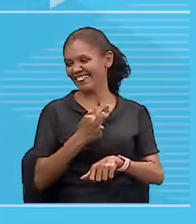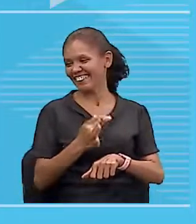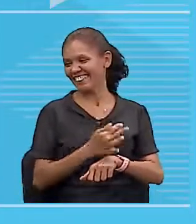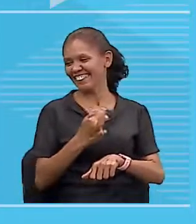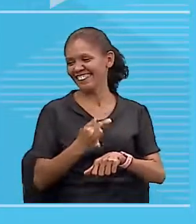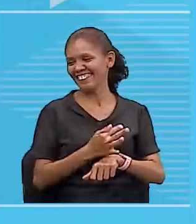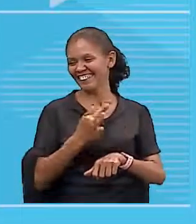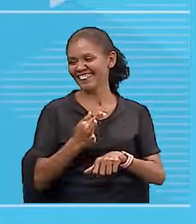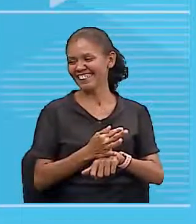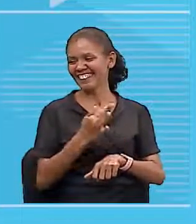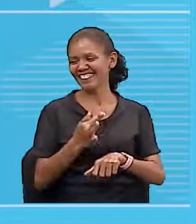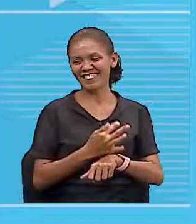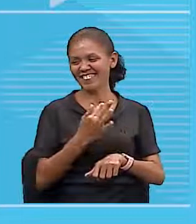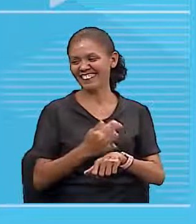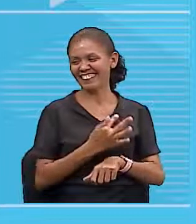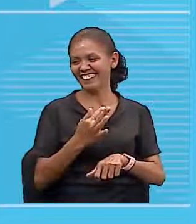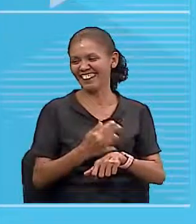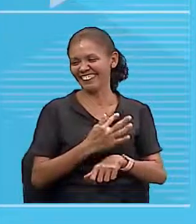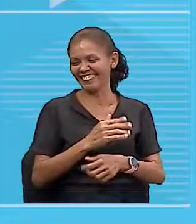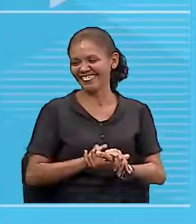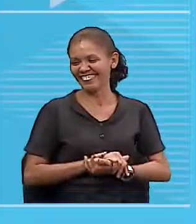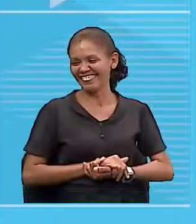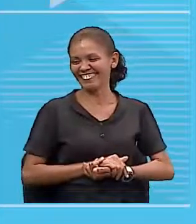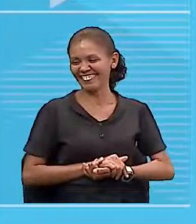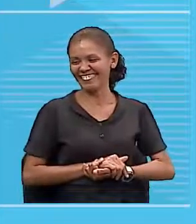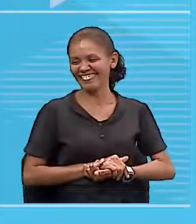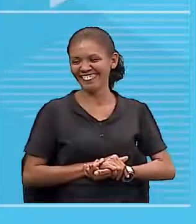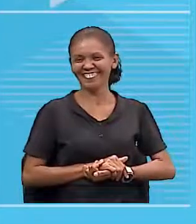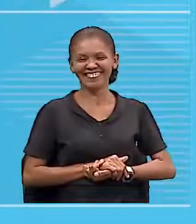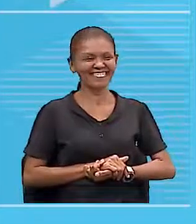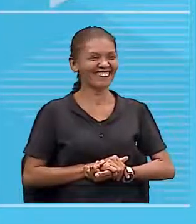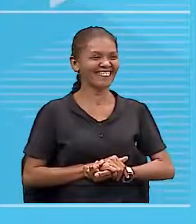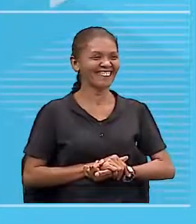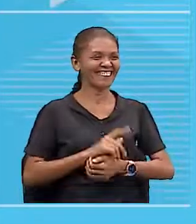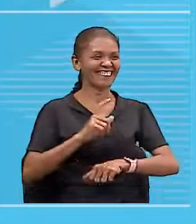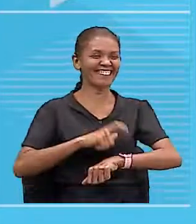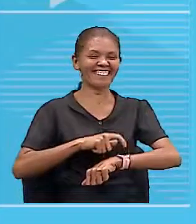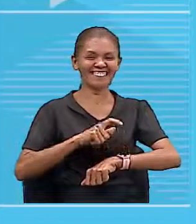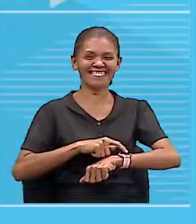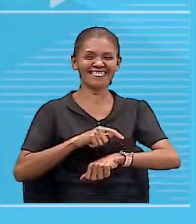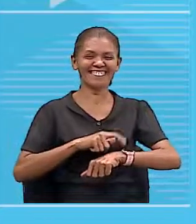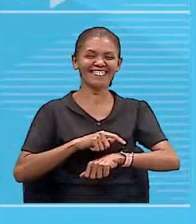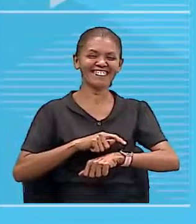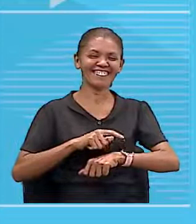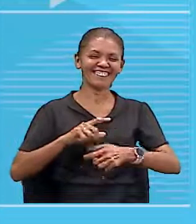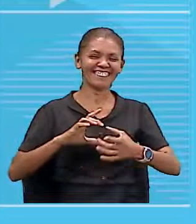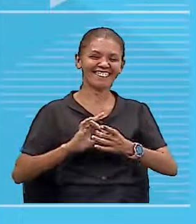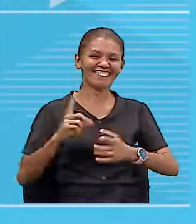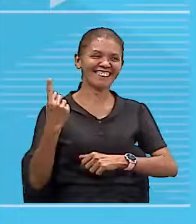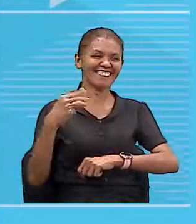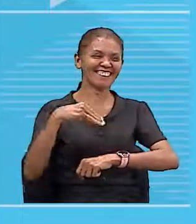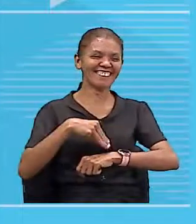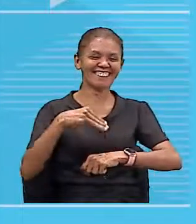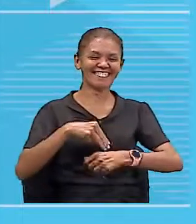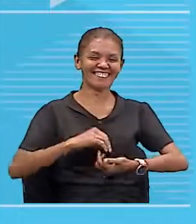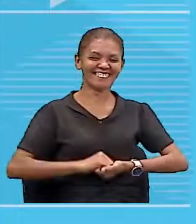tudo tranquilo tudo tranquilo tempo na tela um minuto